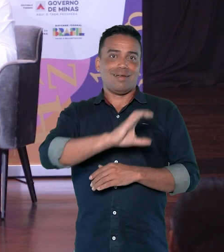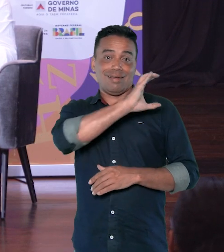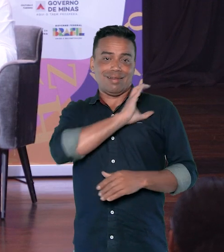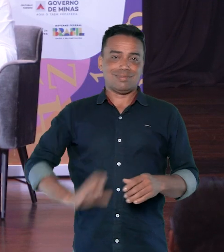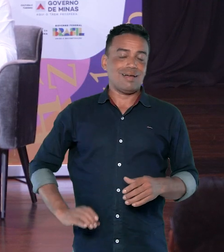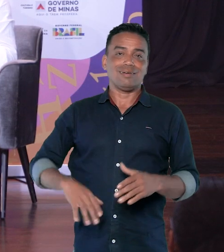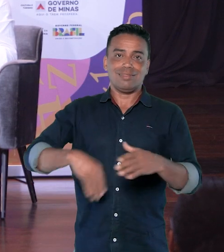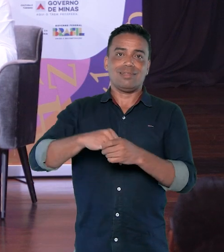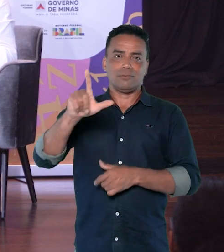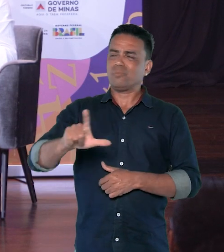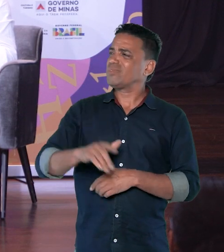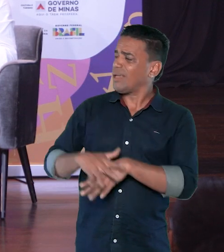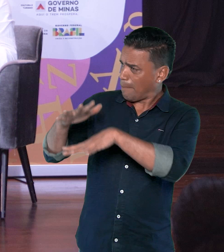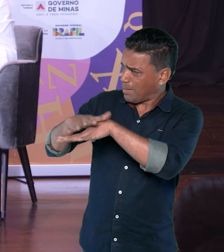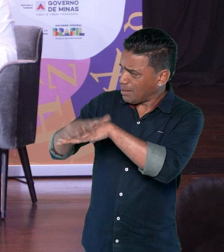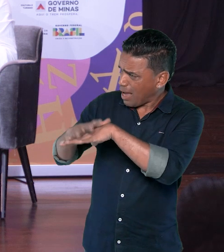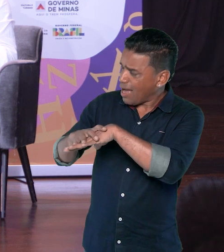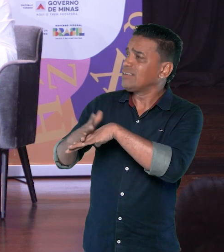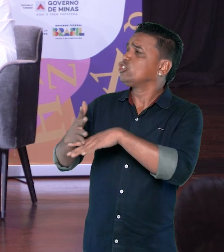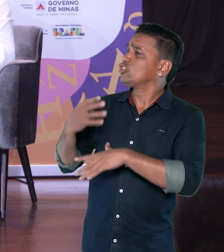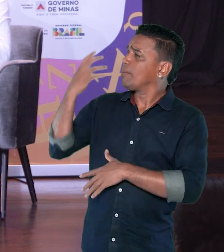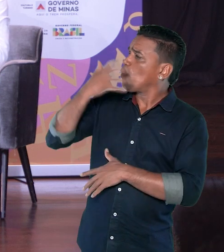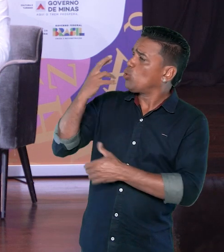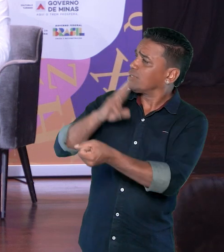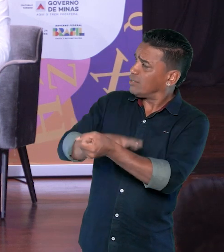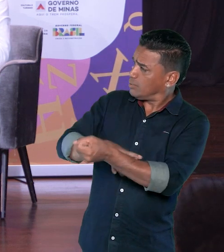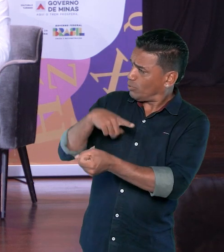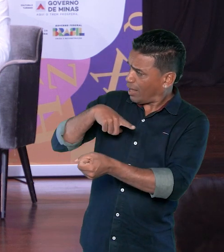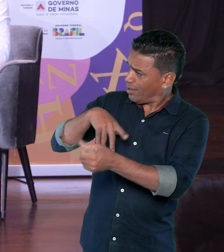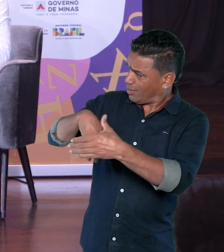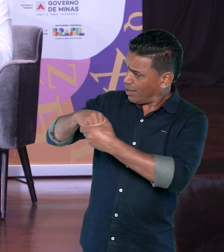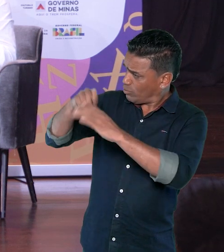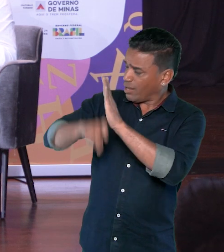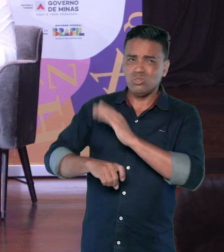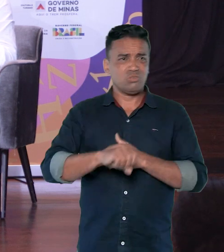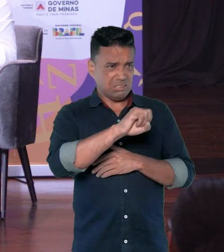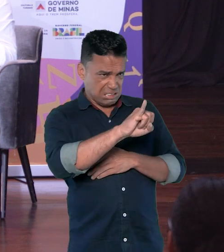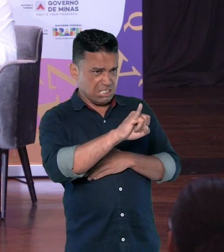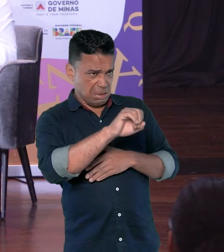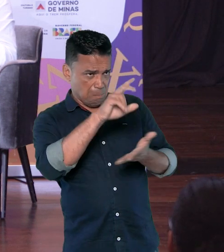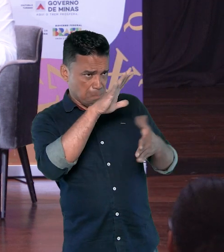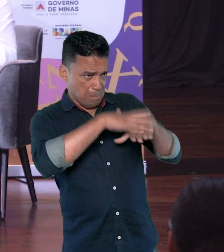literaturas. Ô, Jess, tem matemática e música no seu texto? Se tem matemática?